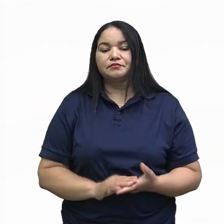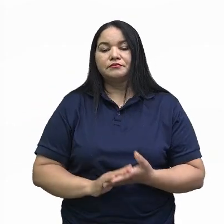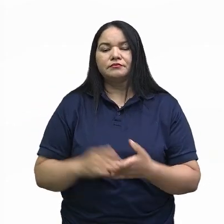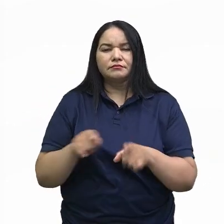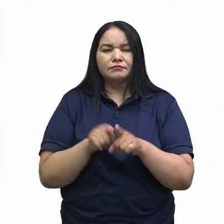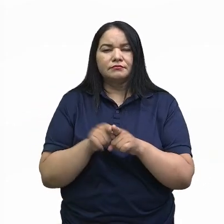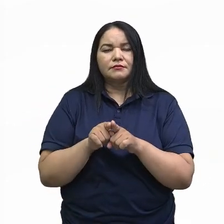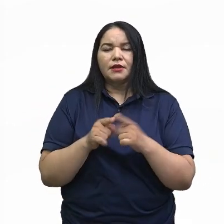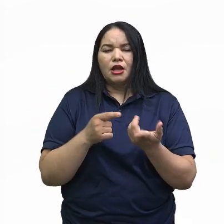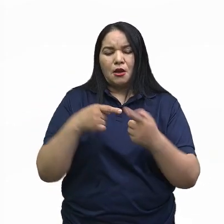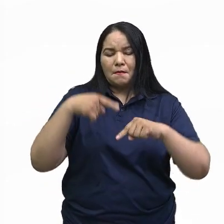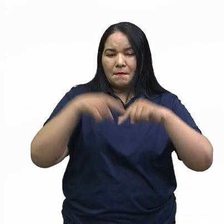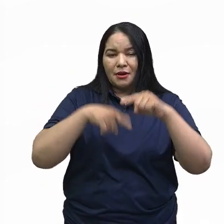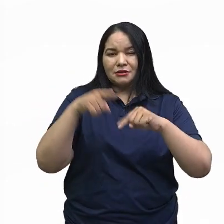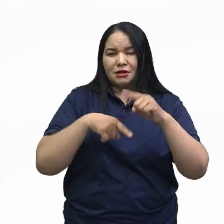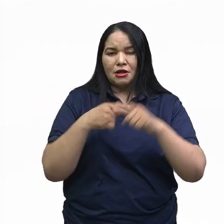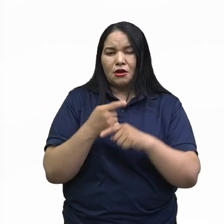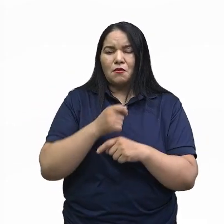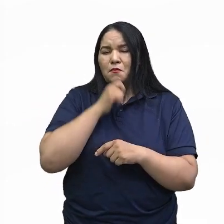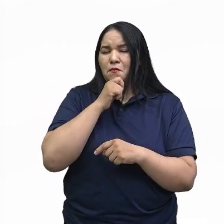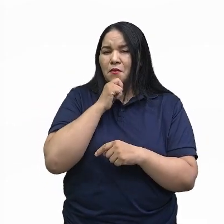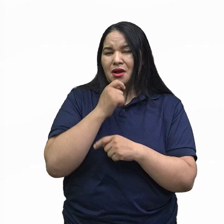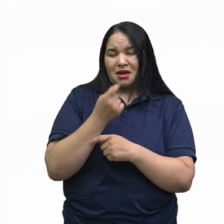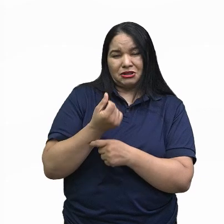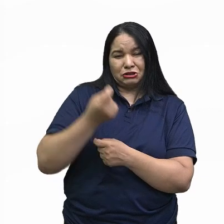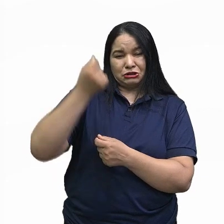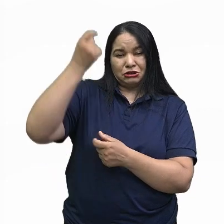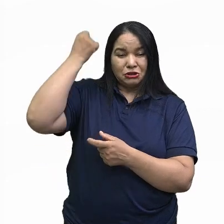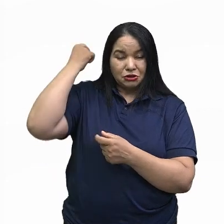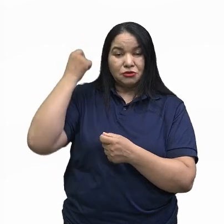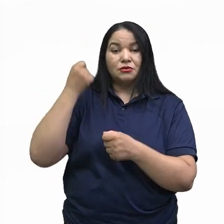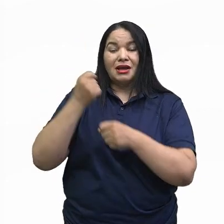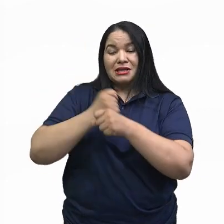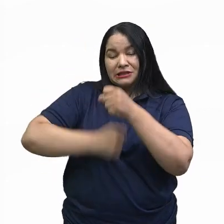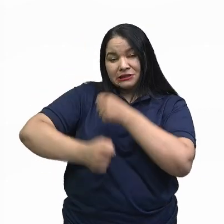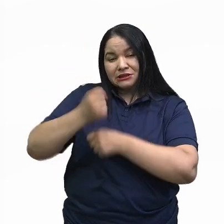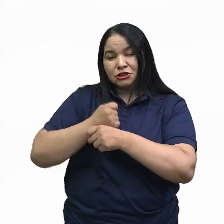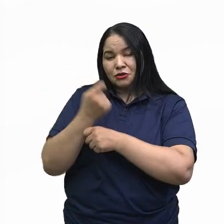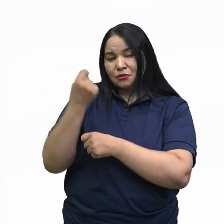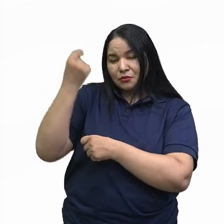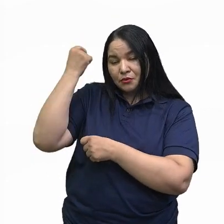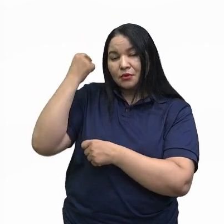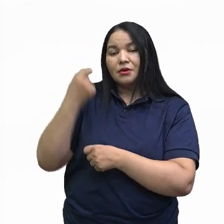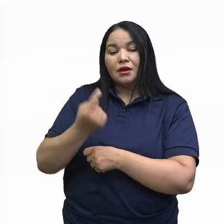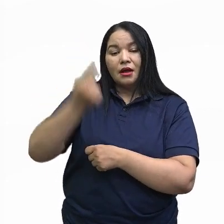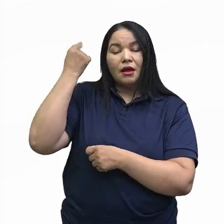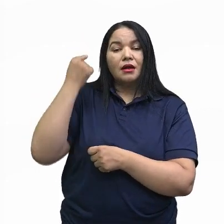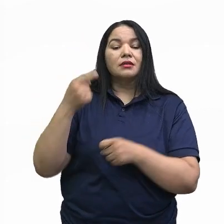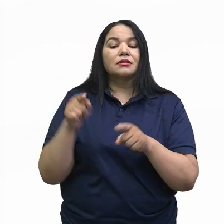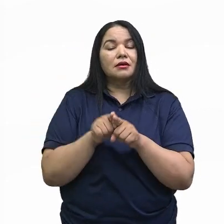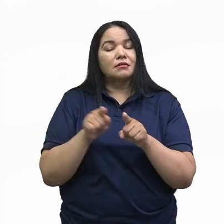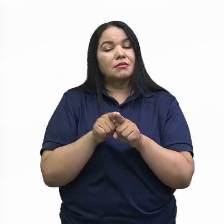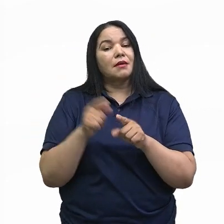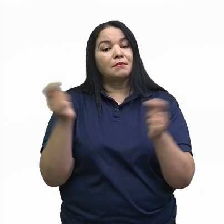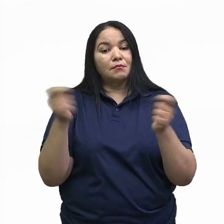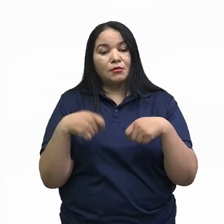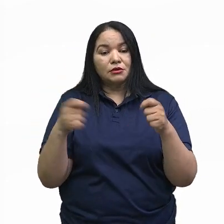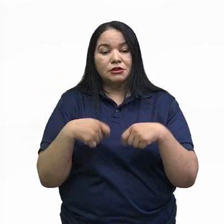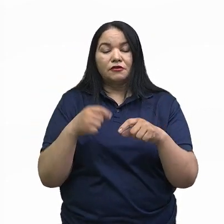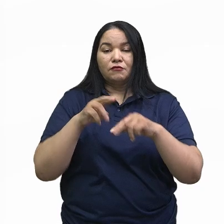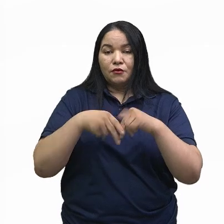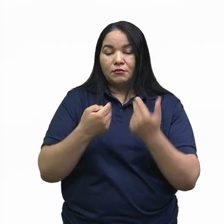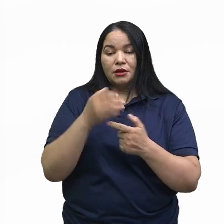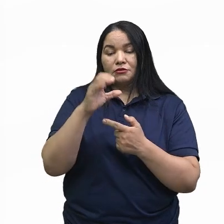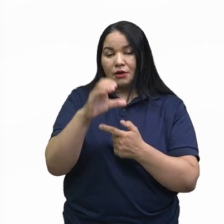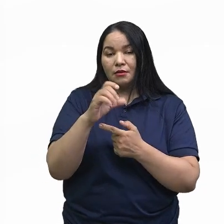muito antigas, é possível identificar uma data, precisar uma data a partir da utilização do carbono 14,